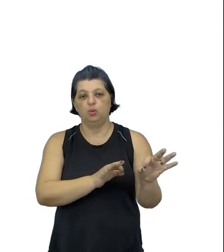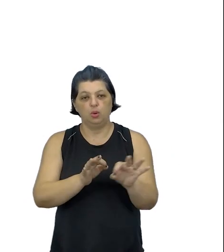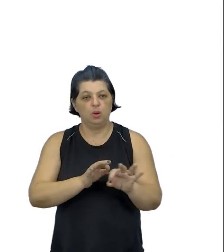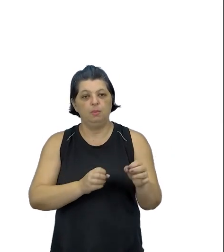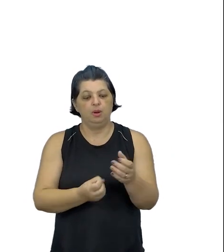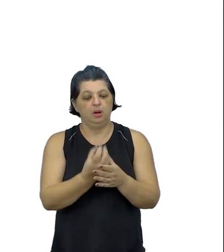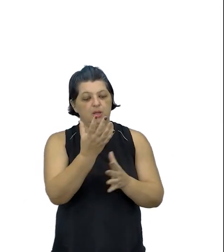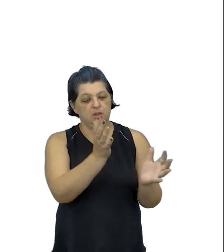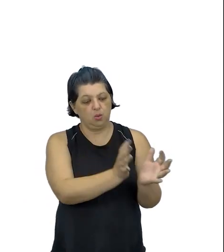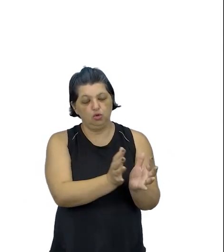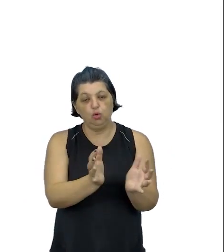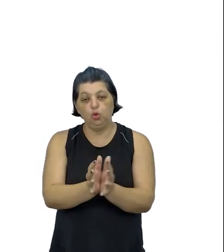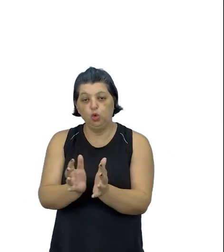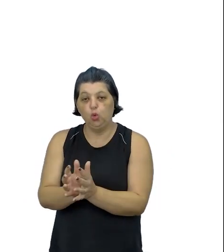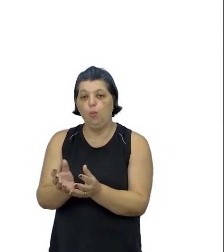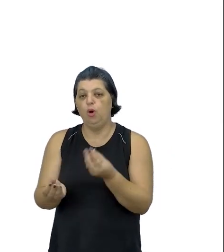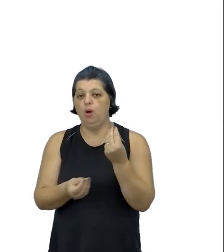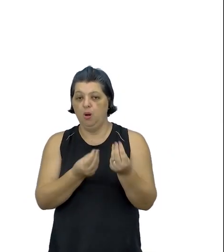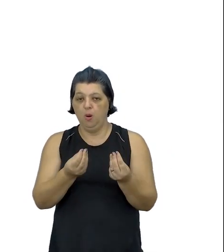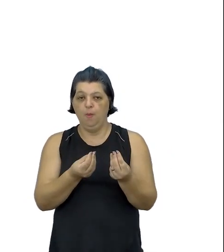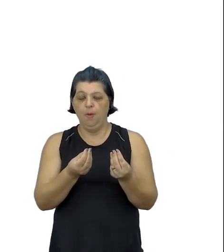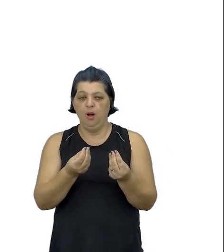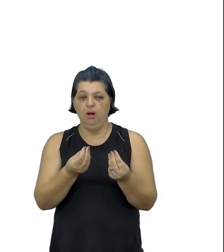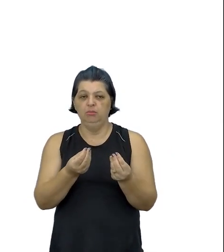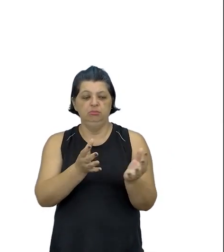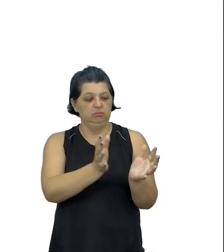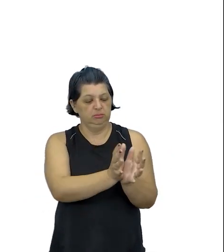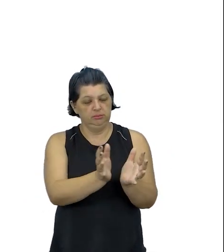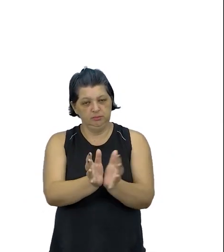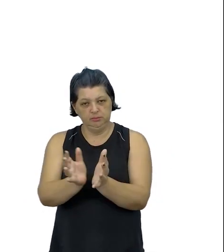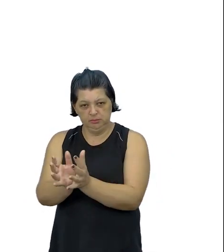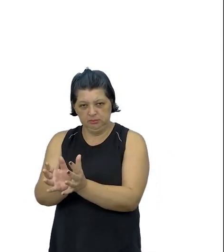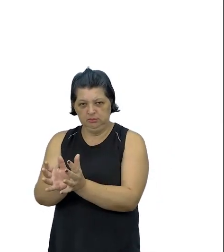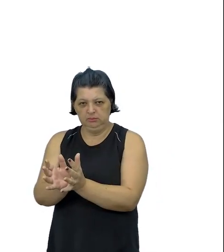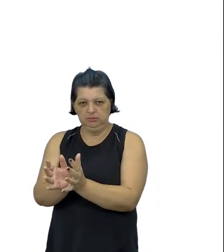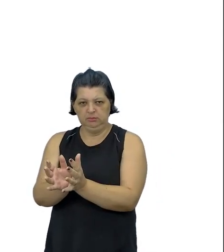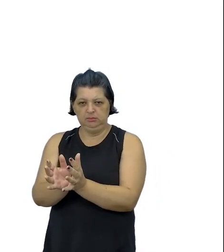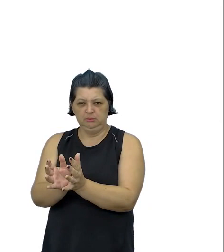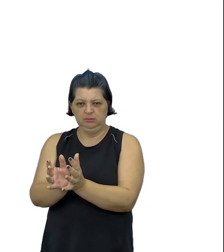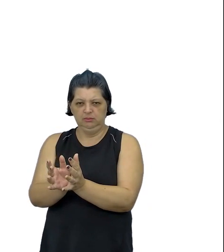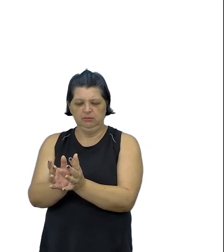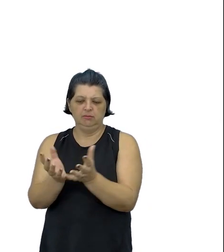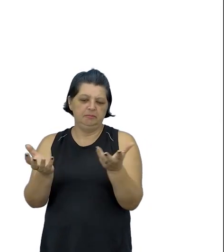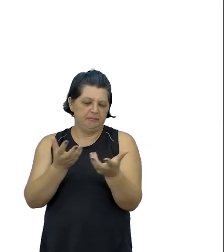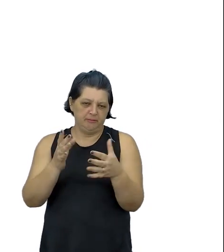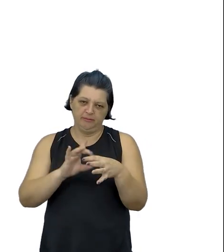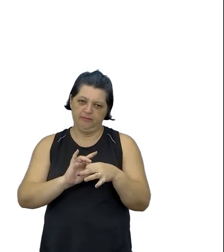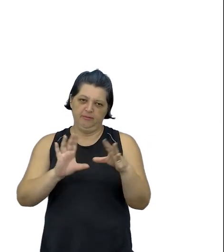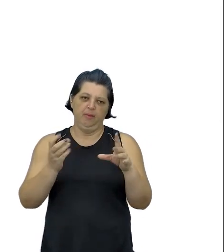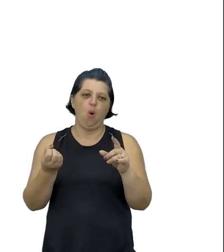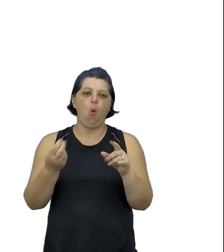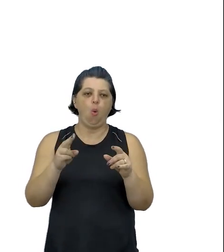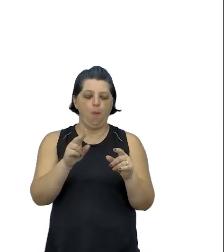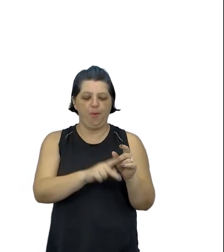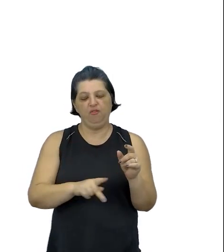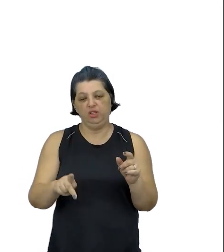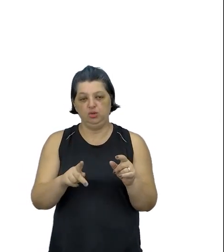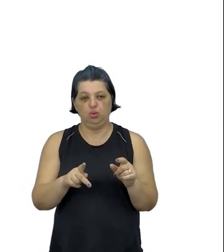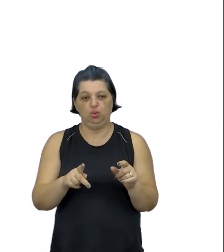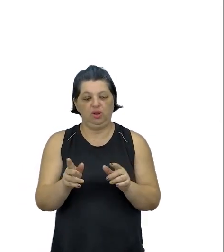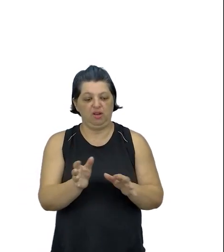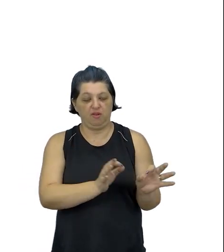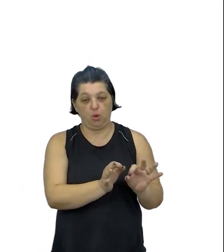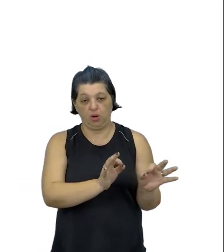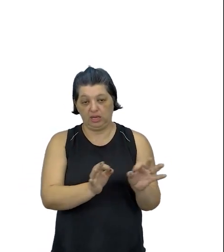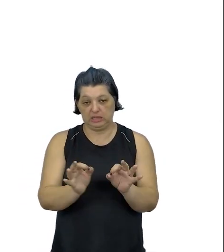grupos. Como que é essa formação? Eles vão se juntar de acordo com como eles querem, é o professor que vai fazer essa